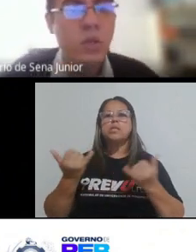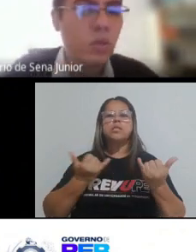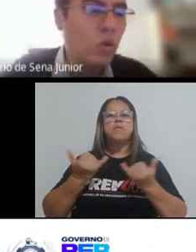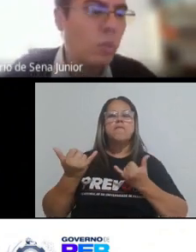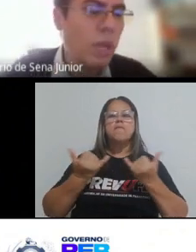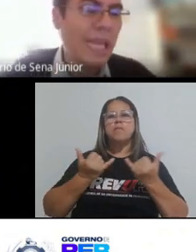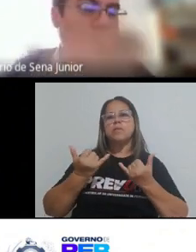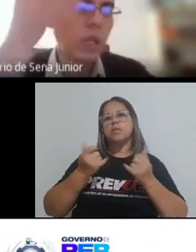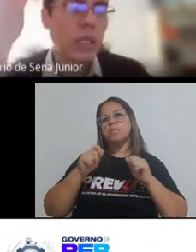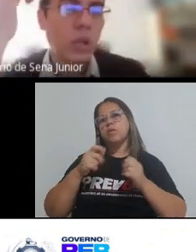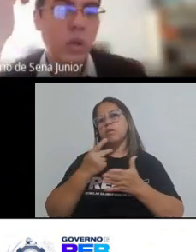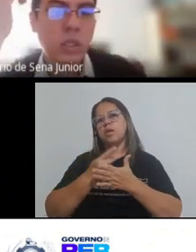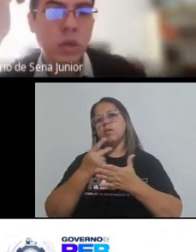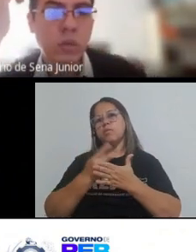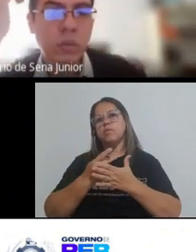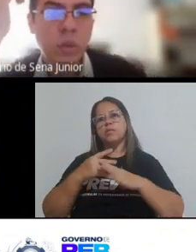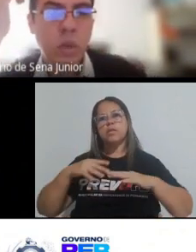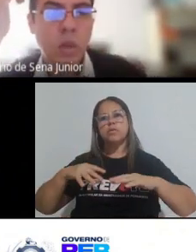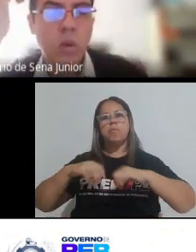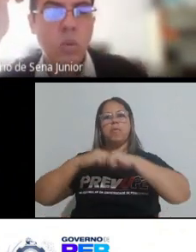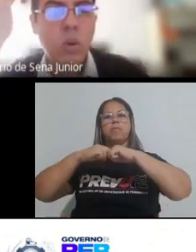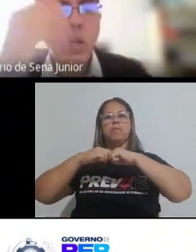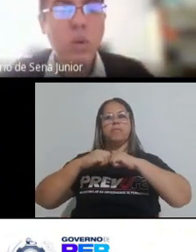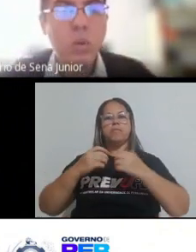sobre a natureza da colisão.